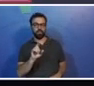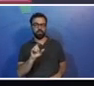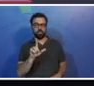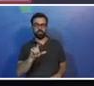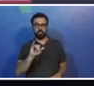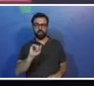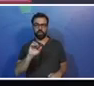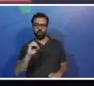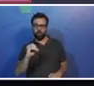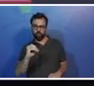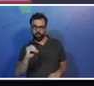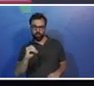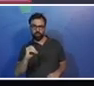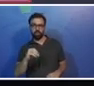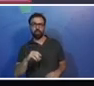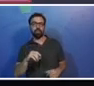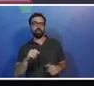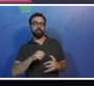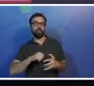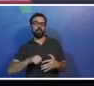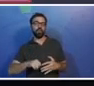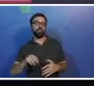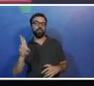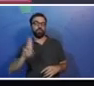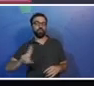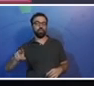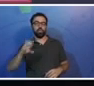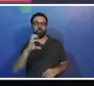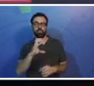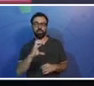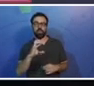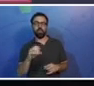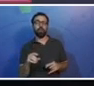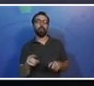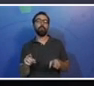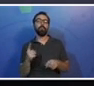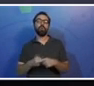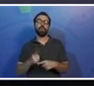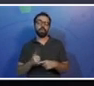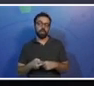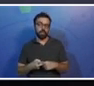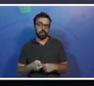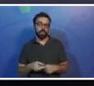grafia, já que não há regra que possa nos auxiliar, nos dar um suporte para isso.